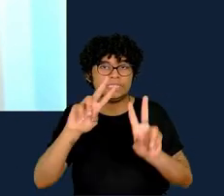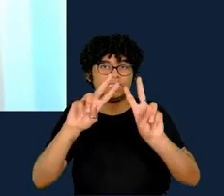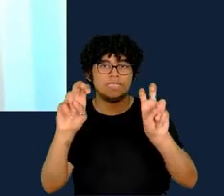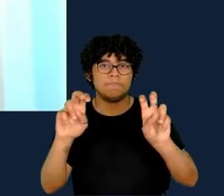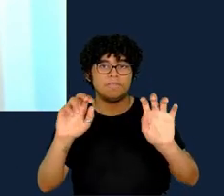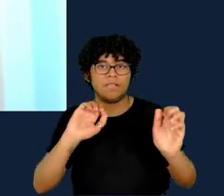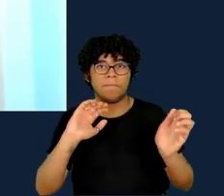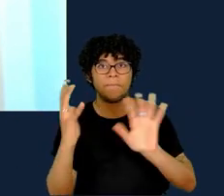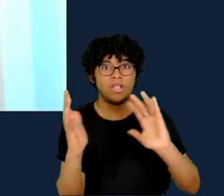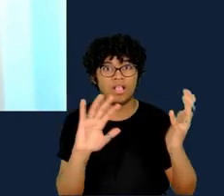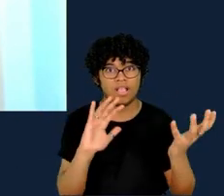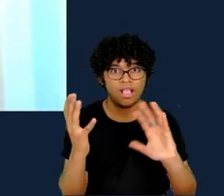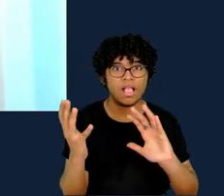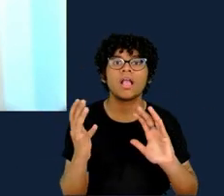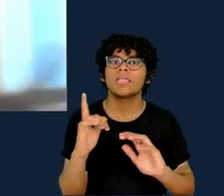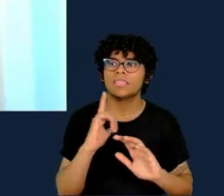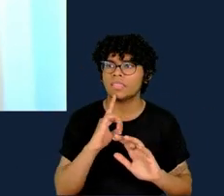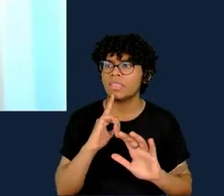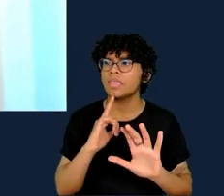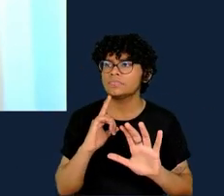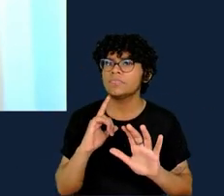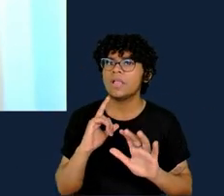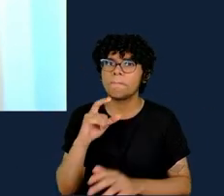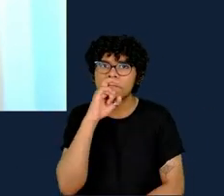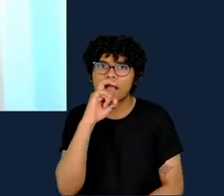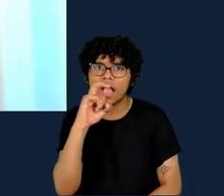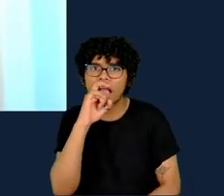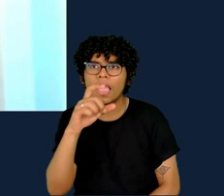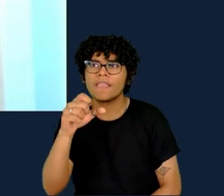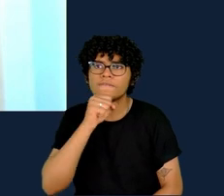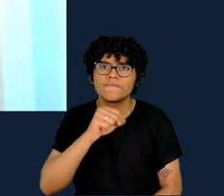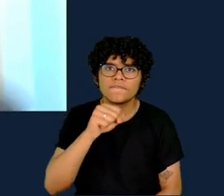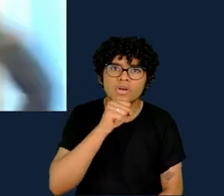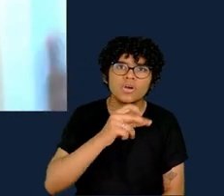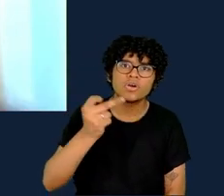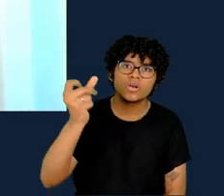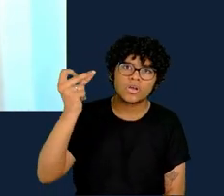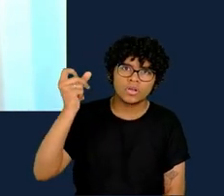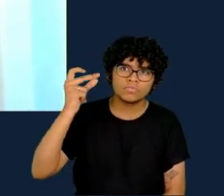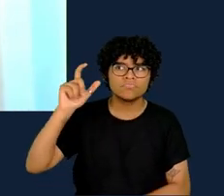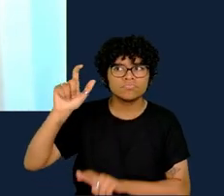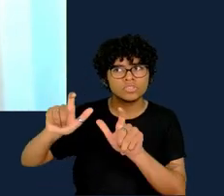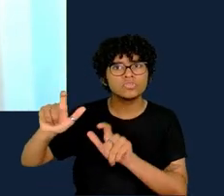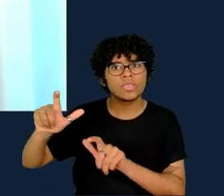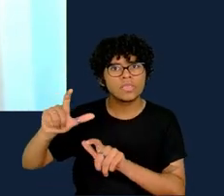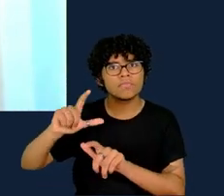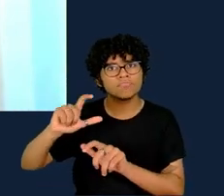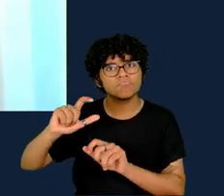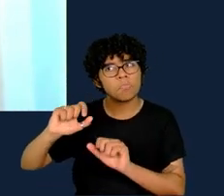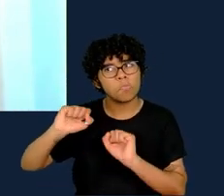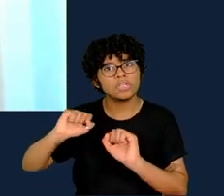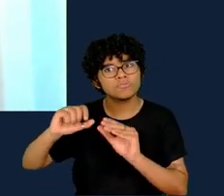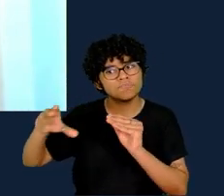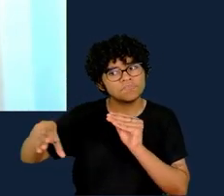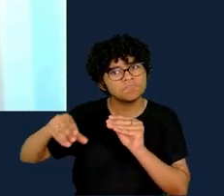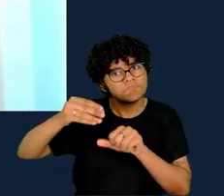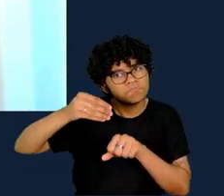muito a contribuir, né? Justamente para a construção dessas informações, né?